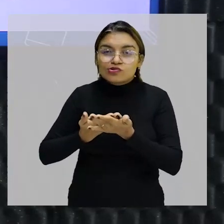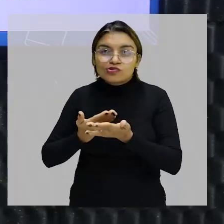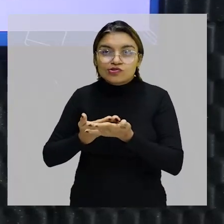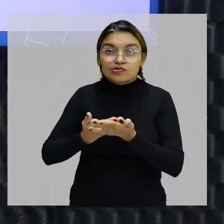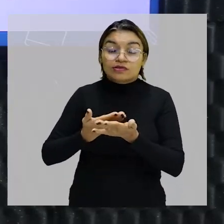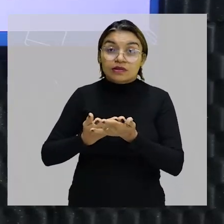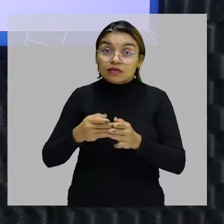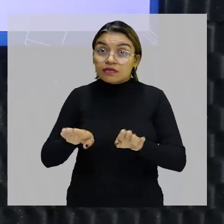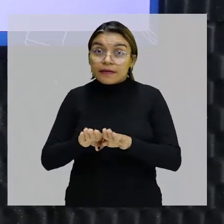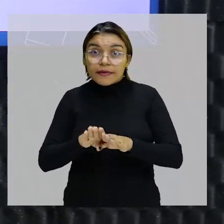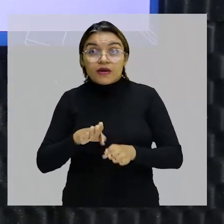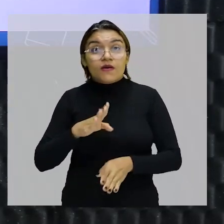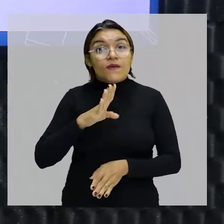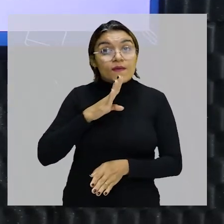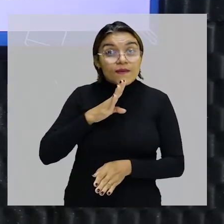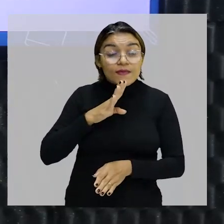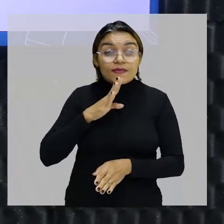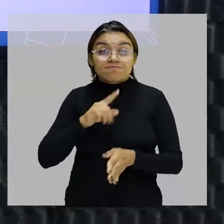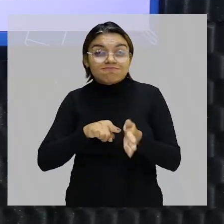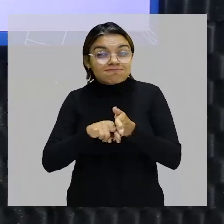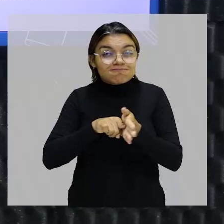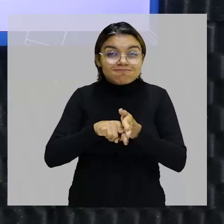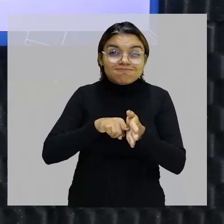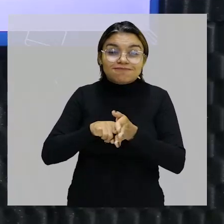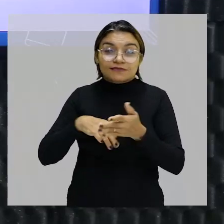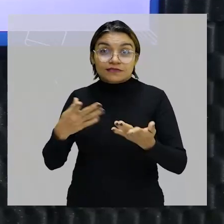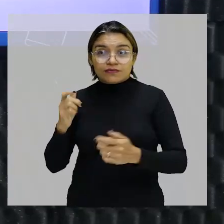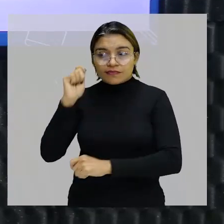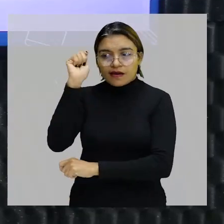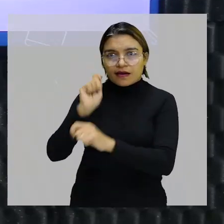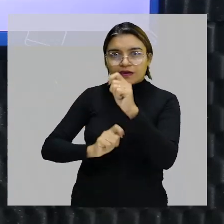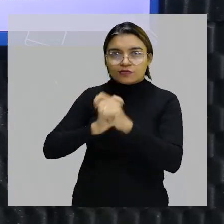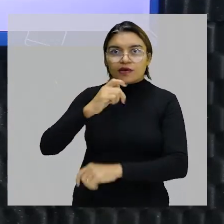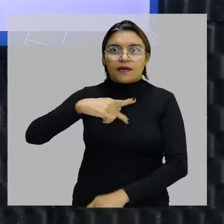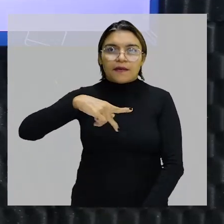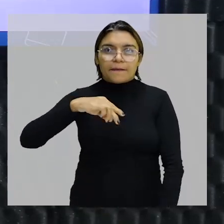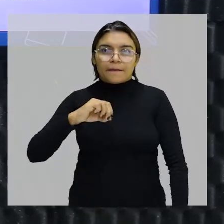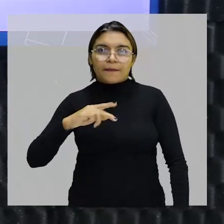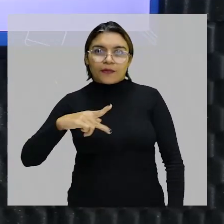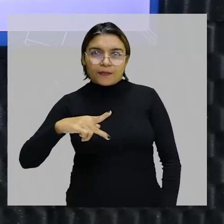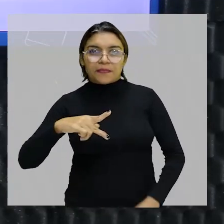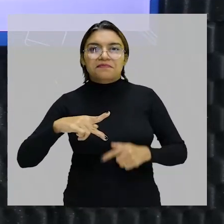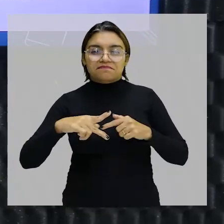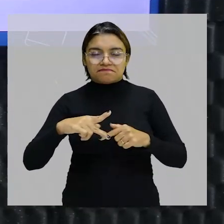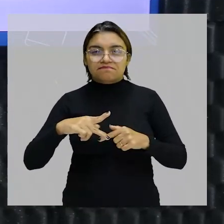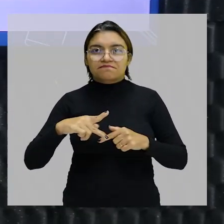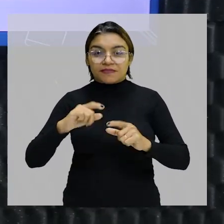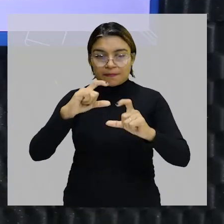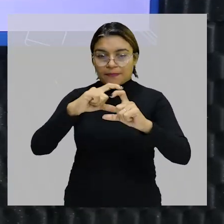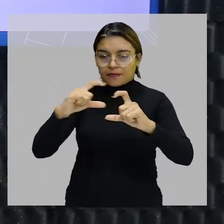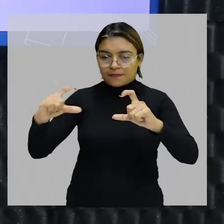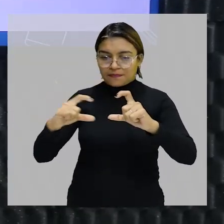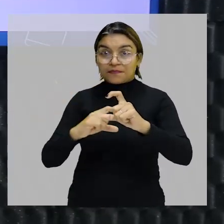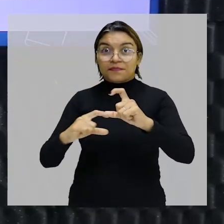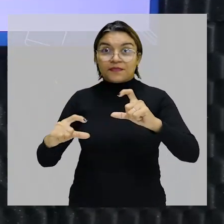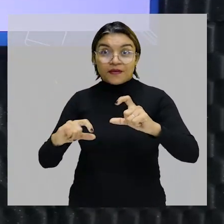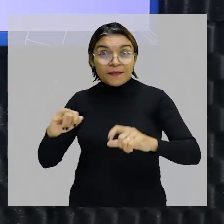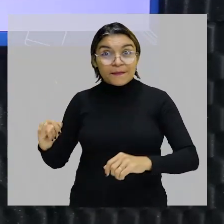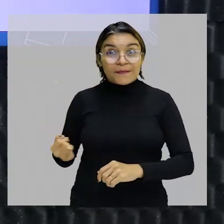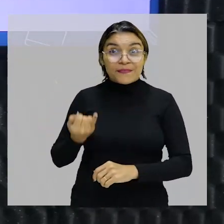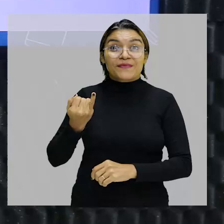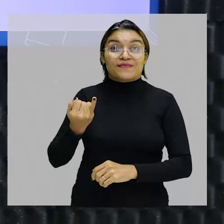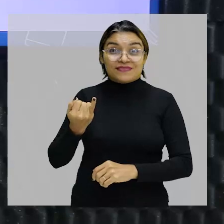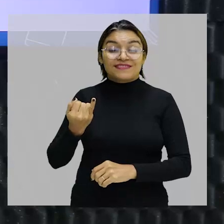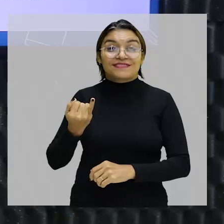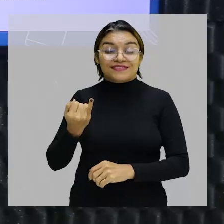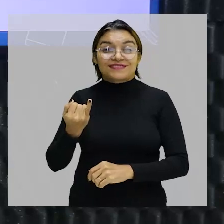também conhecidos. Então, a indústria pop, né, a indústria dos quadrinhos, se